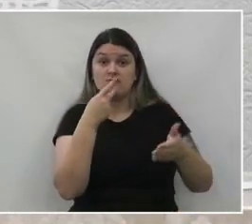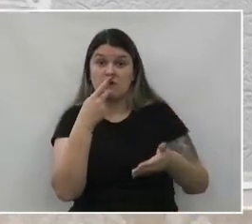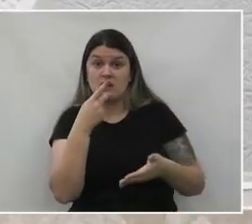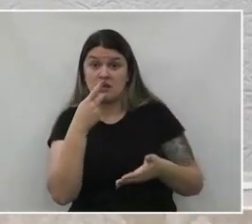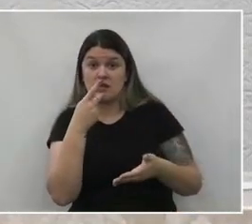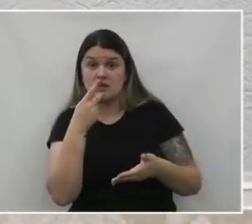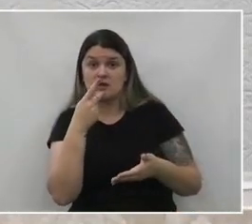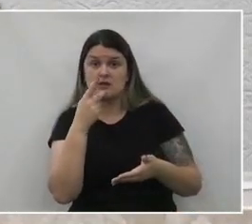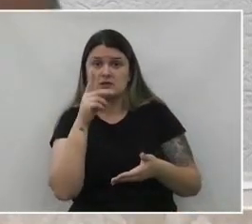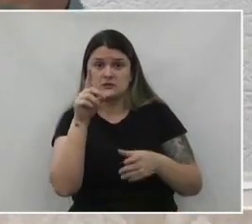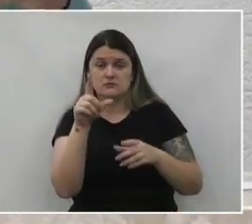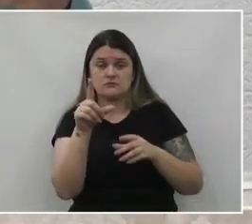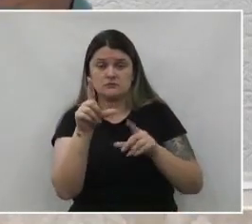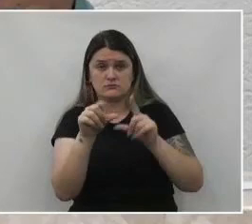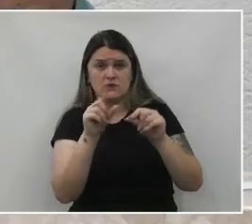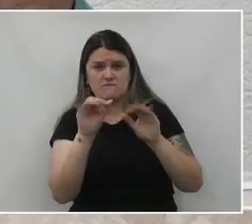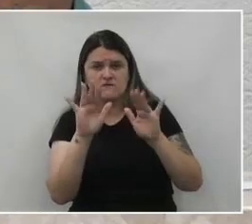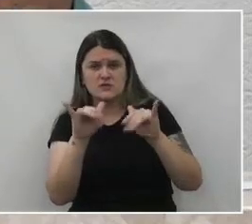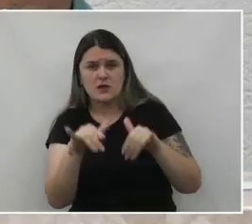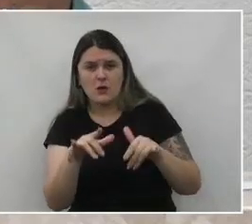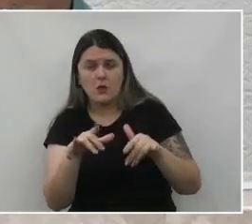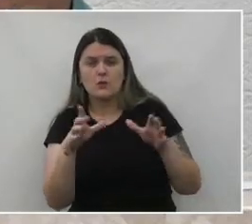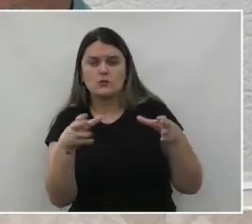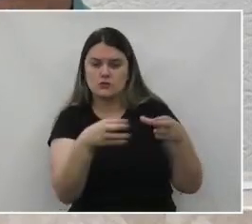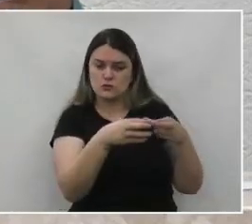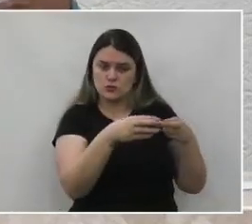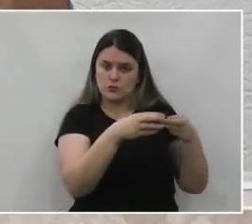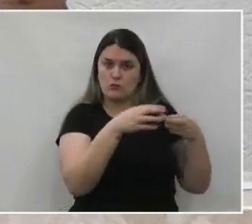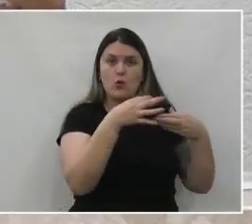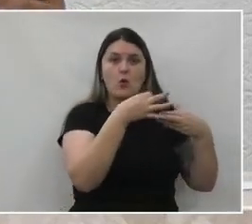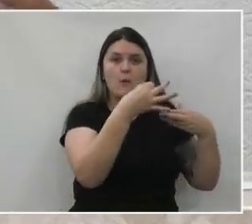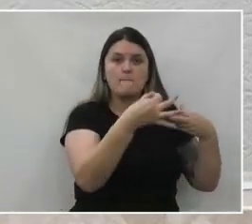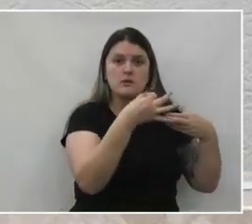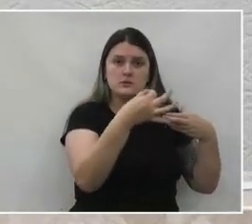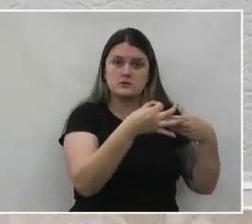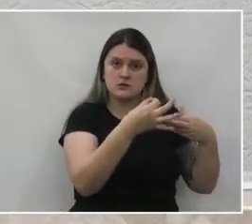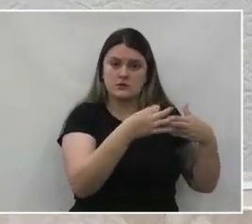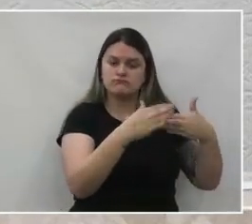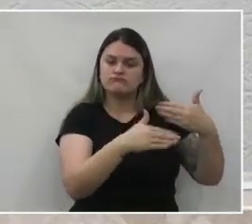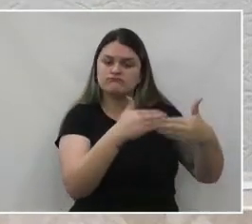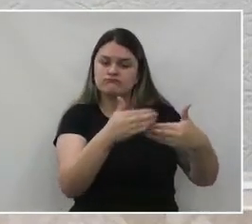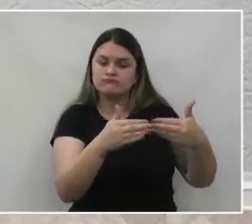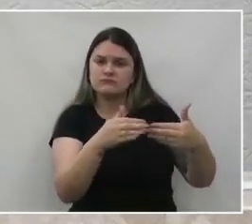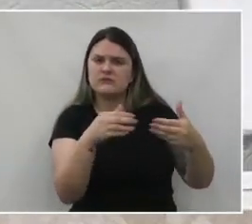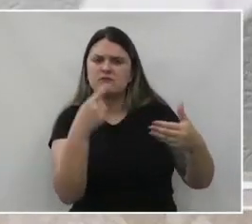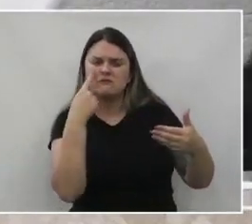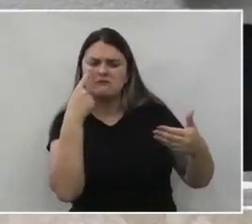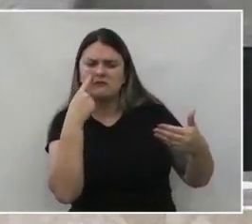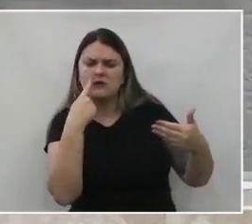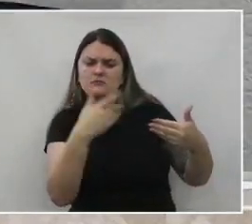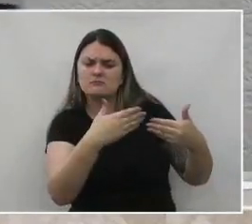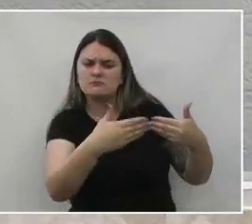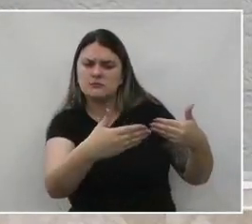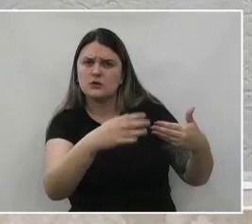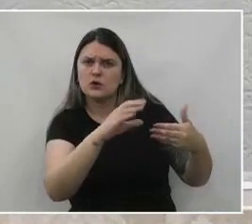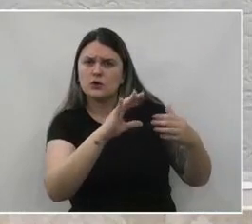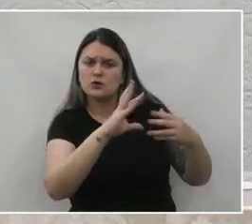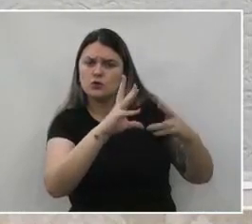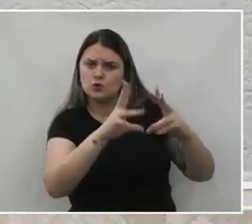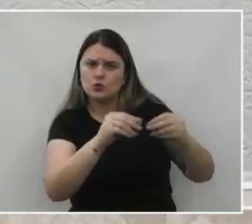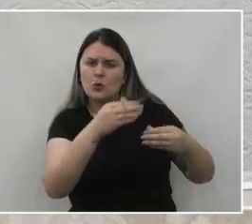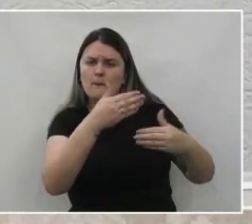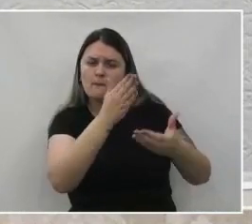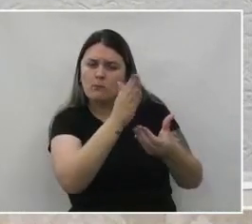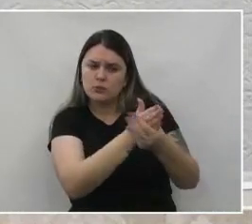do órgão colegiado, com respectivo trânsito julgado e certificado seu integral cumprimento, o processo